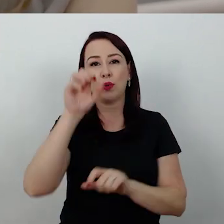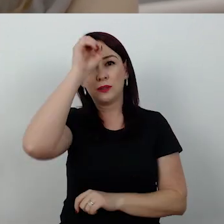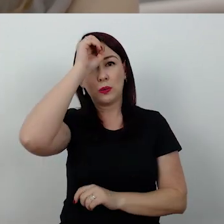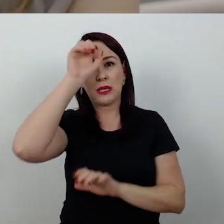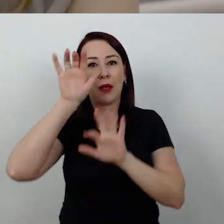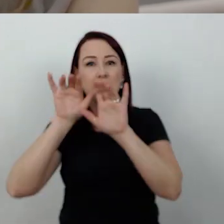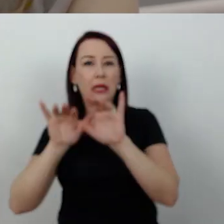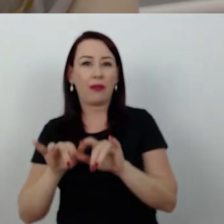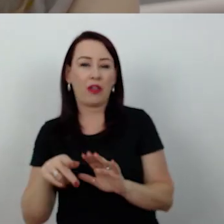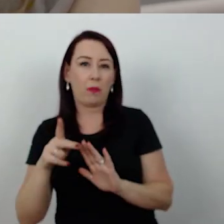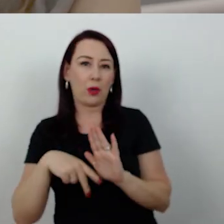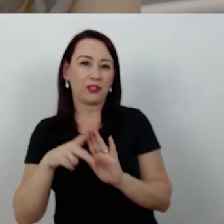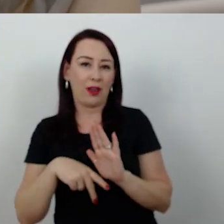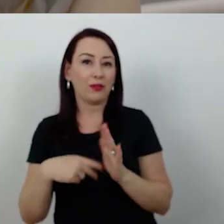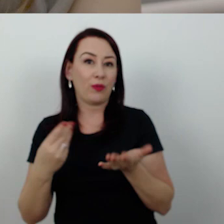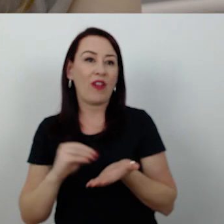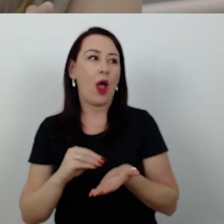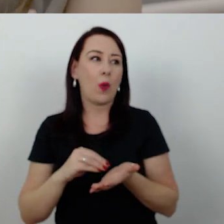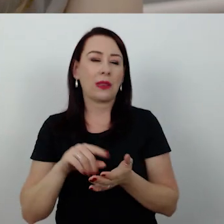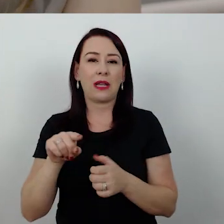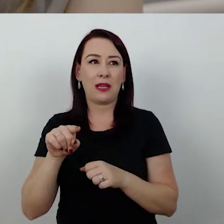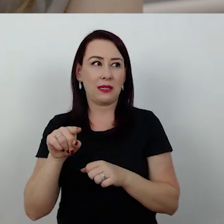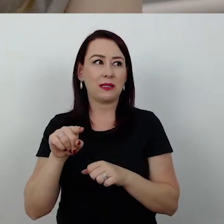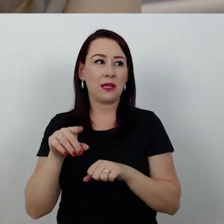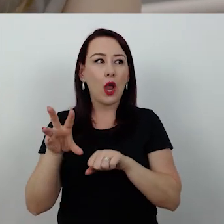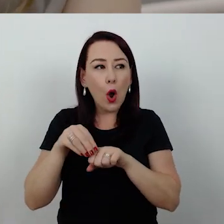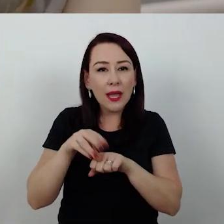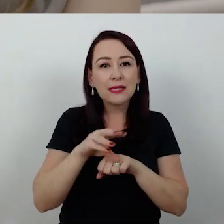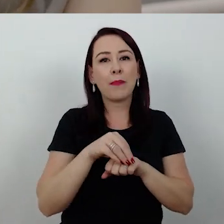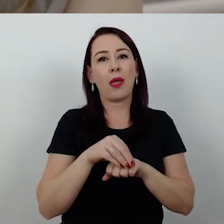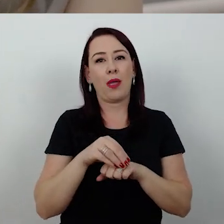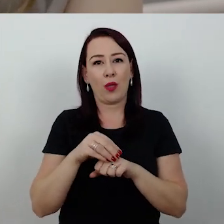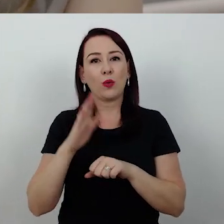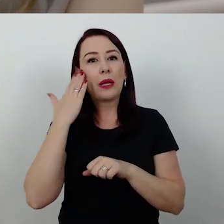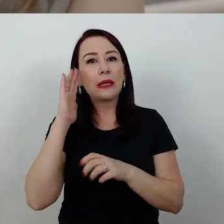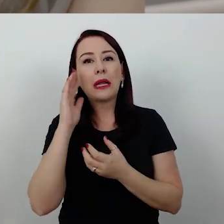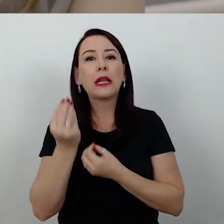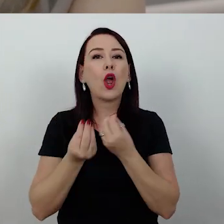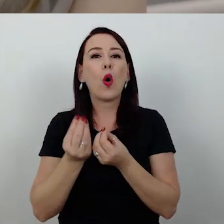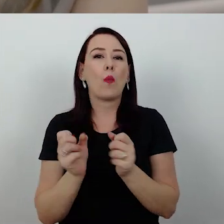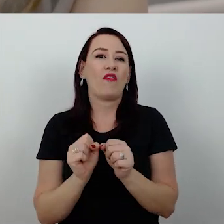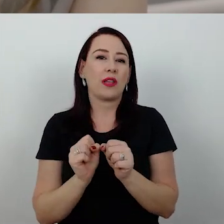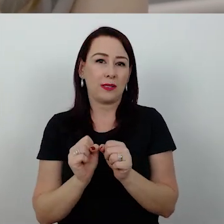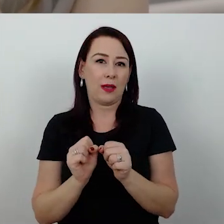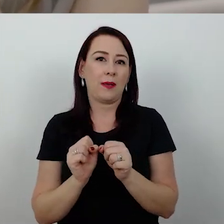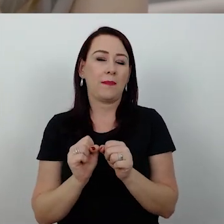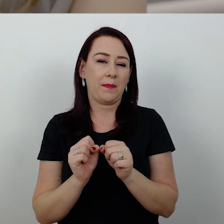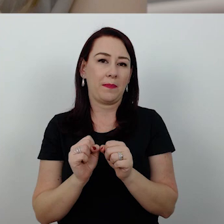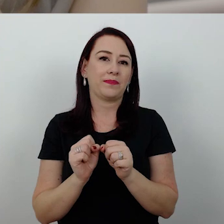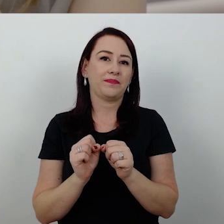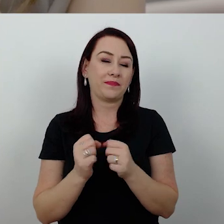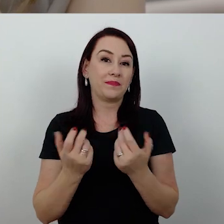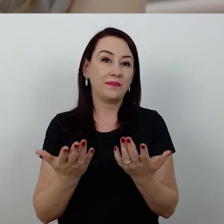quê? Por falta de capacidade ali de entendimento de como executar aquela coisa.